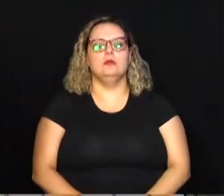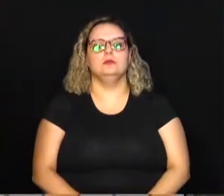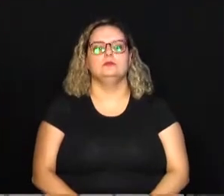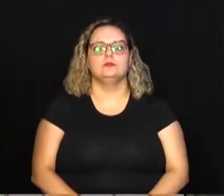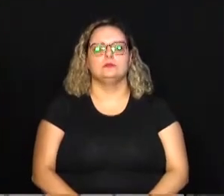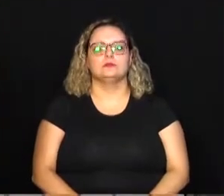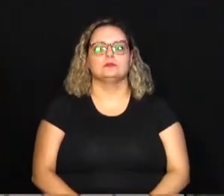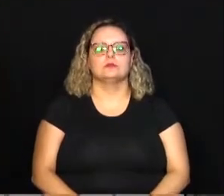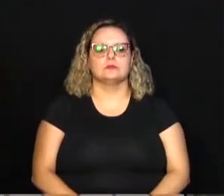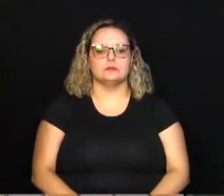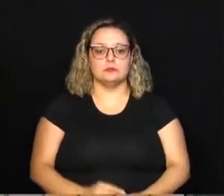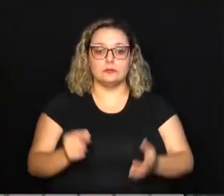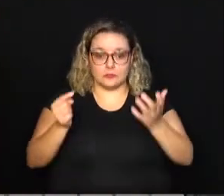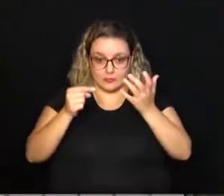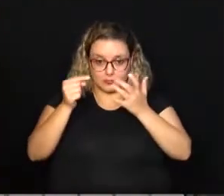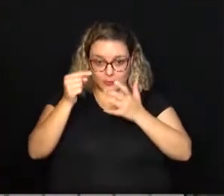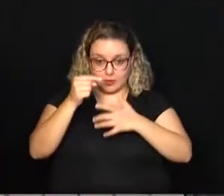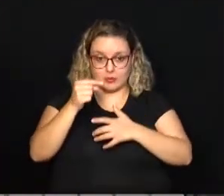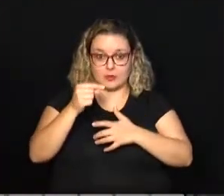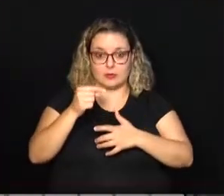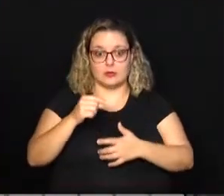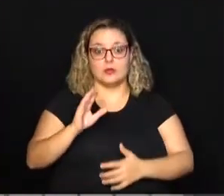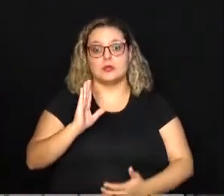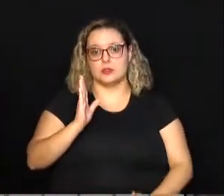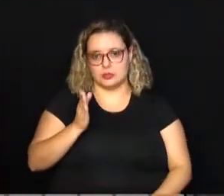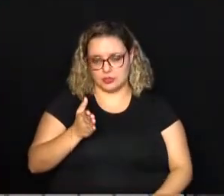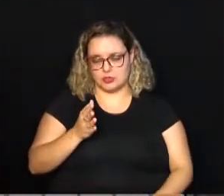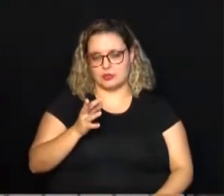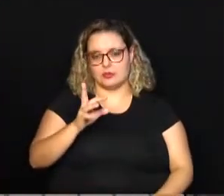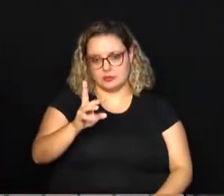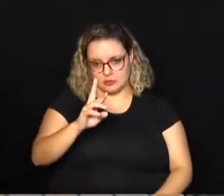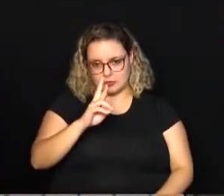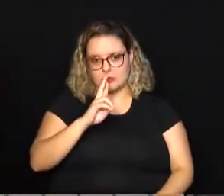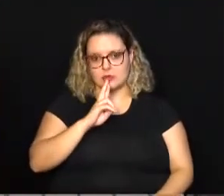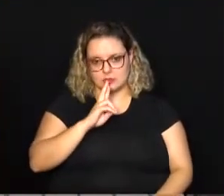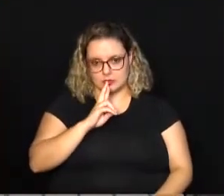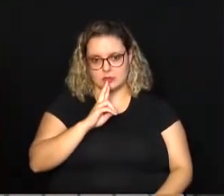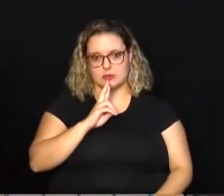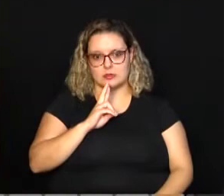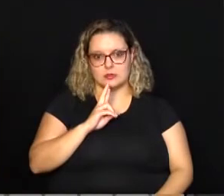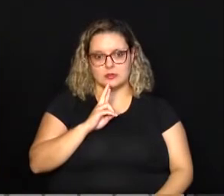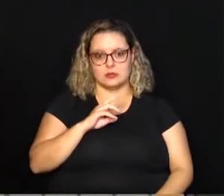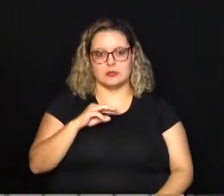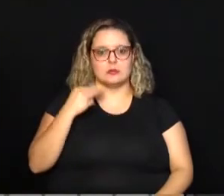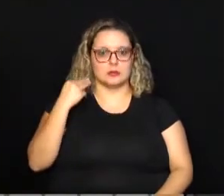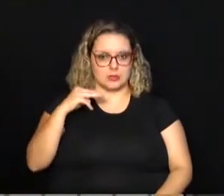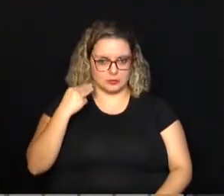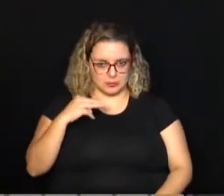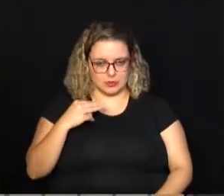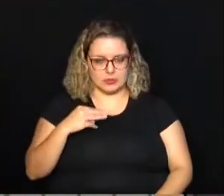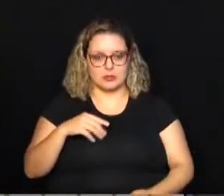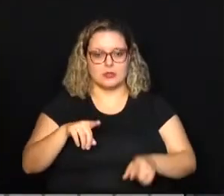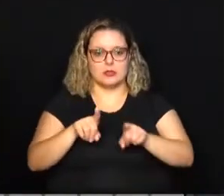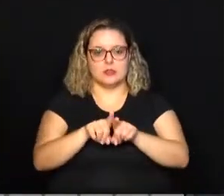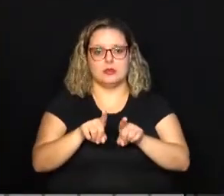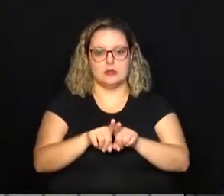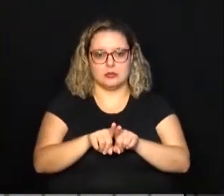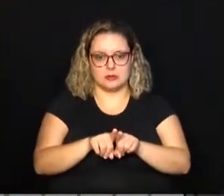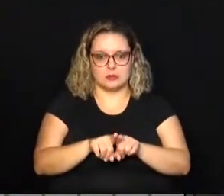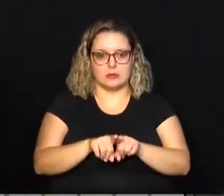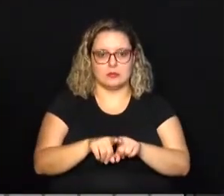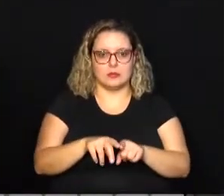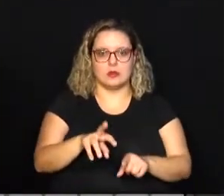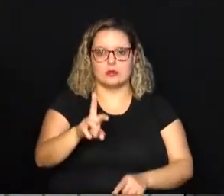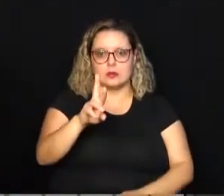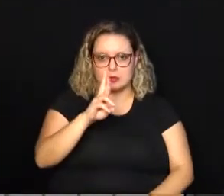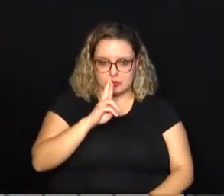que alguns já fui contemplado com as perguntas da Mariana e também contemplado